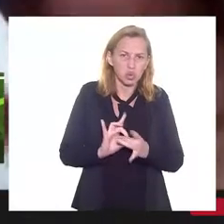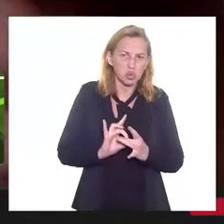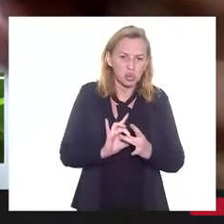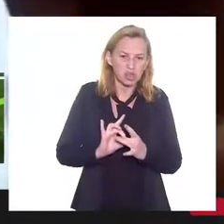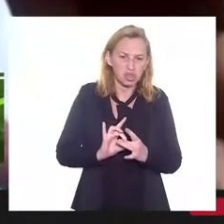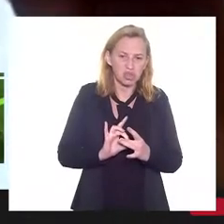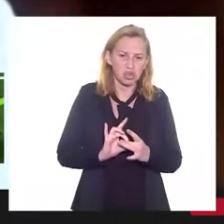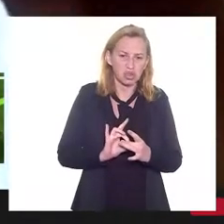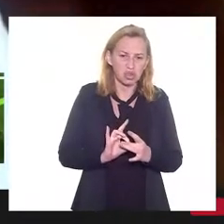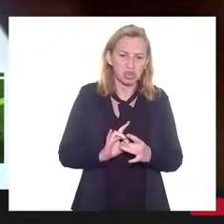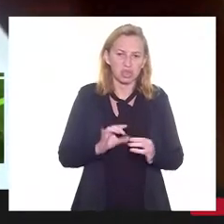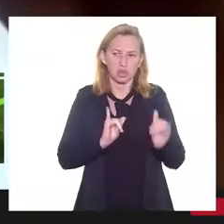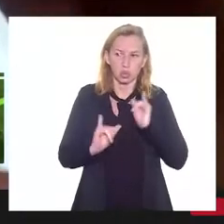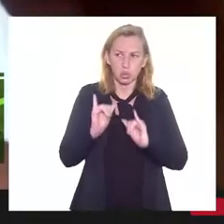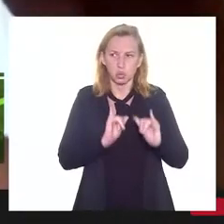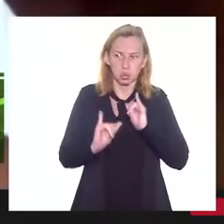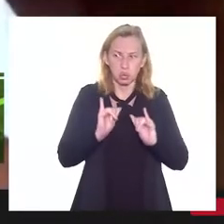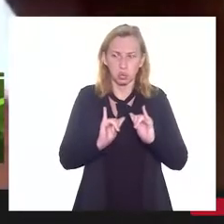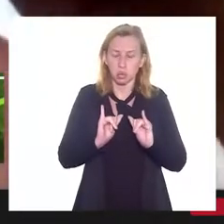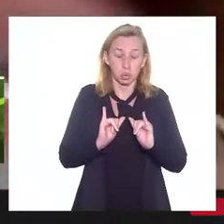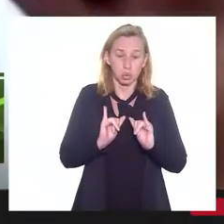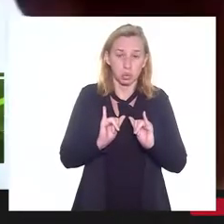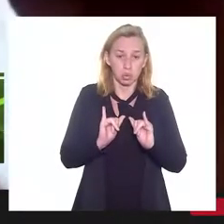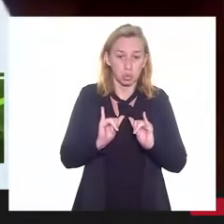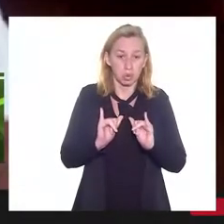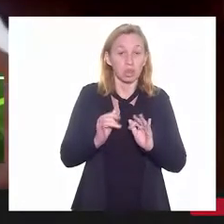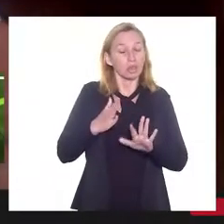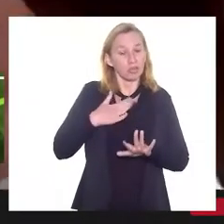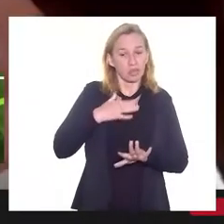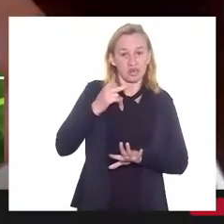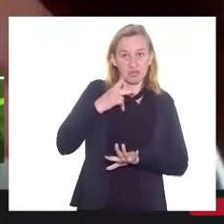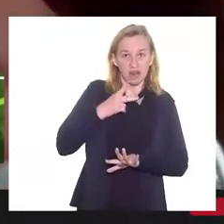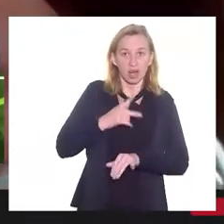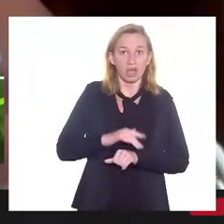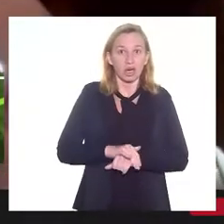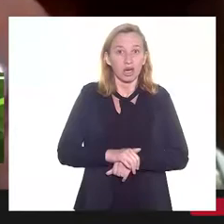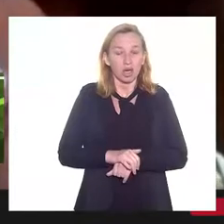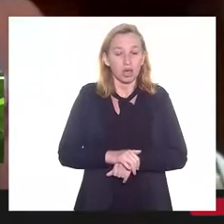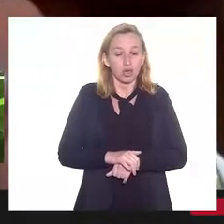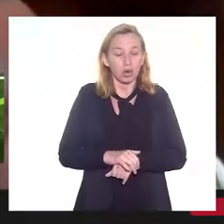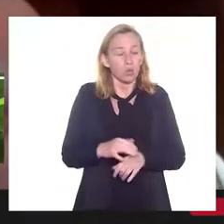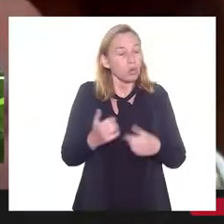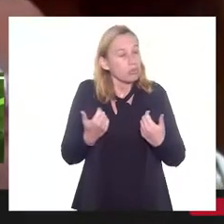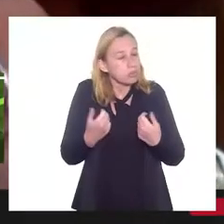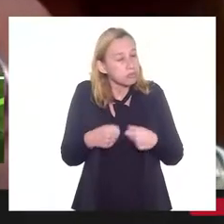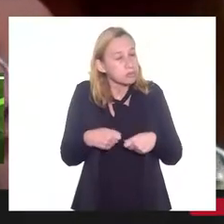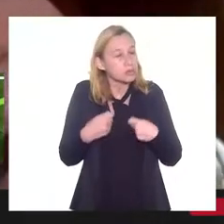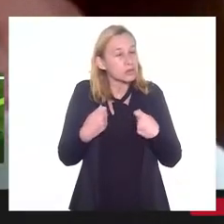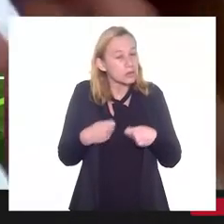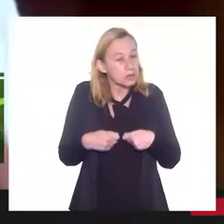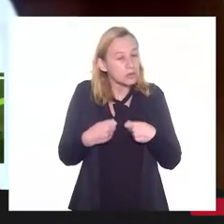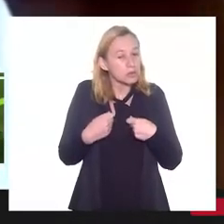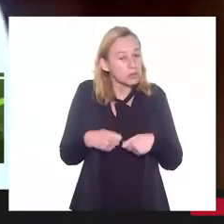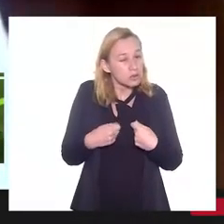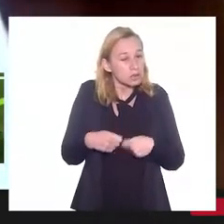nessas minhas informações eu acho que na minha fala eu eu preciso